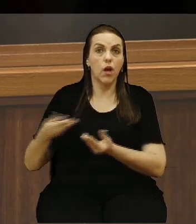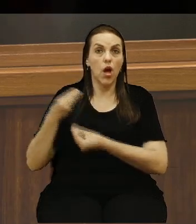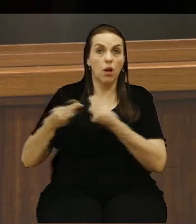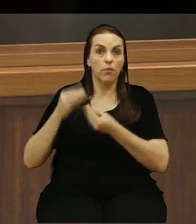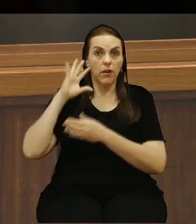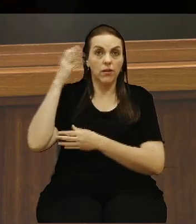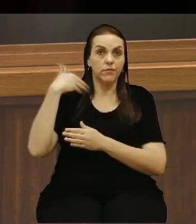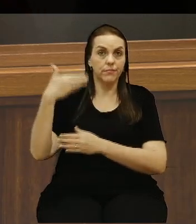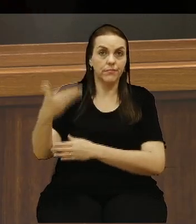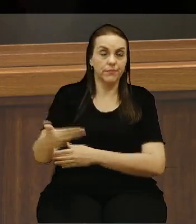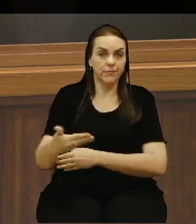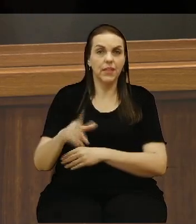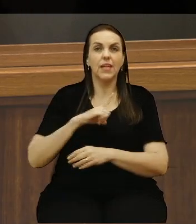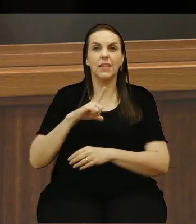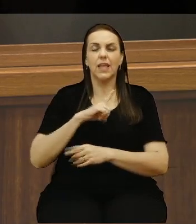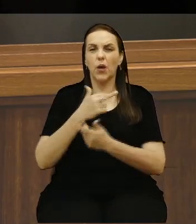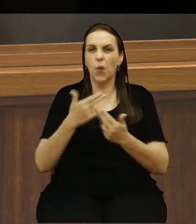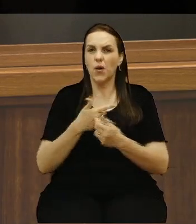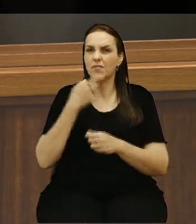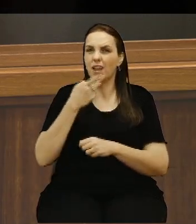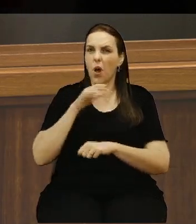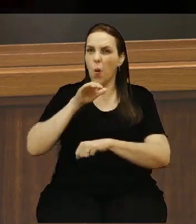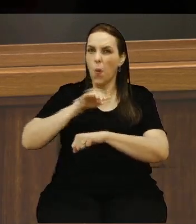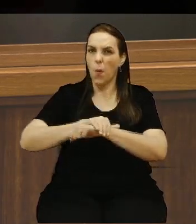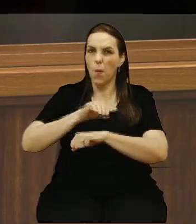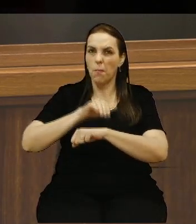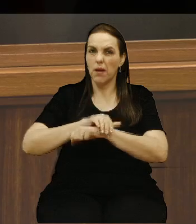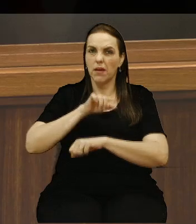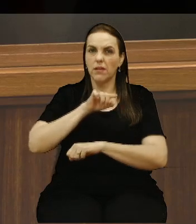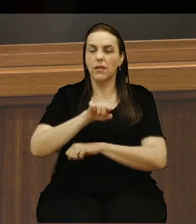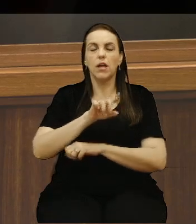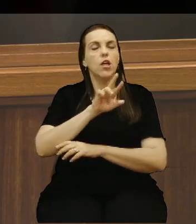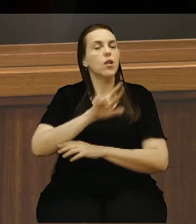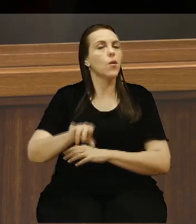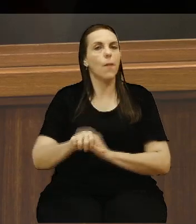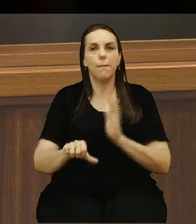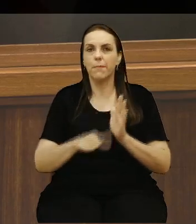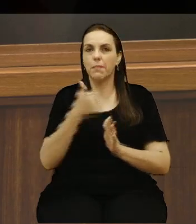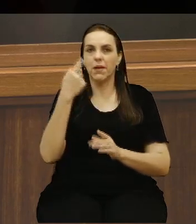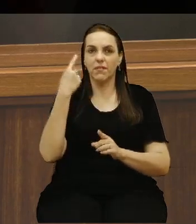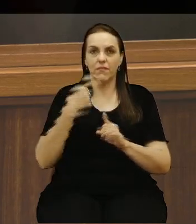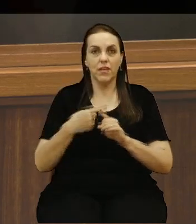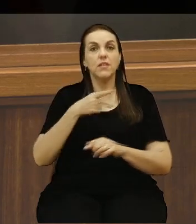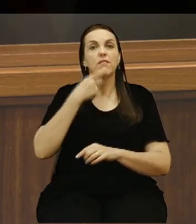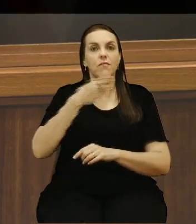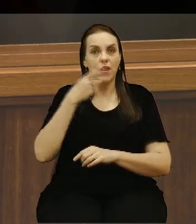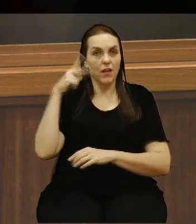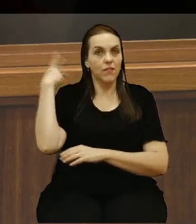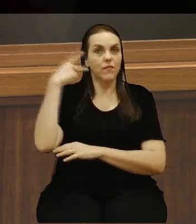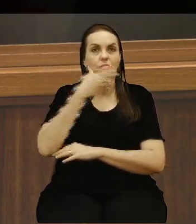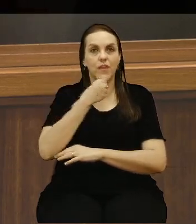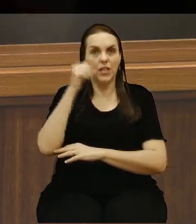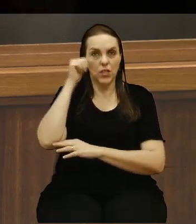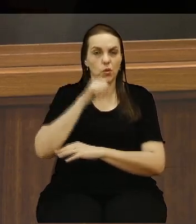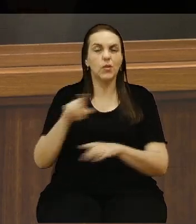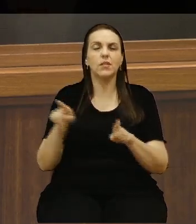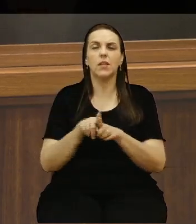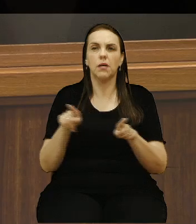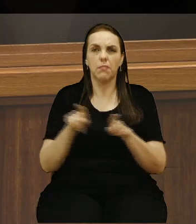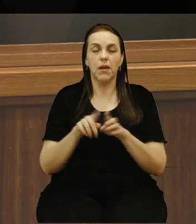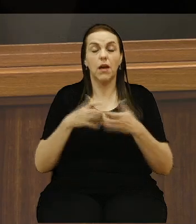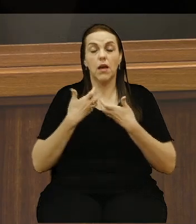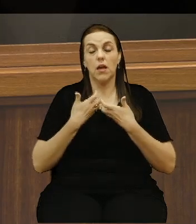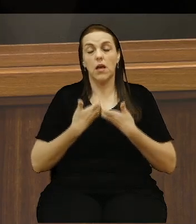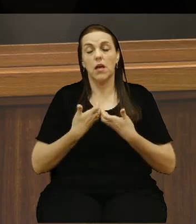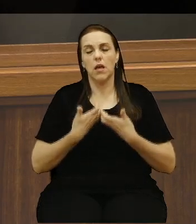falar. Essa questão de culpar, não é a primeira vez que a gente ouve aqui, os vereadores da outra legislatura cansaram de